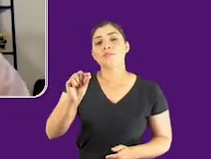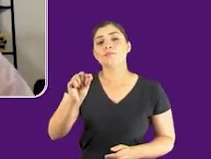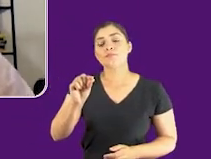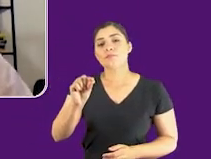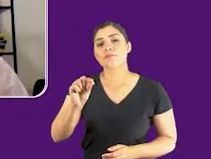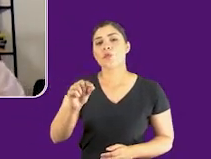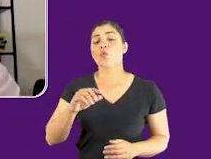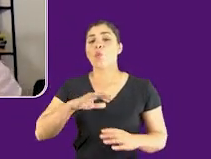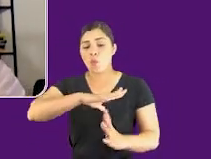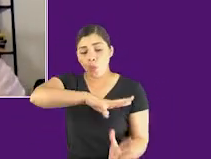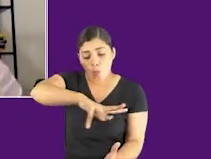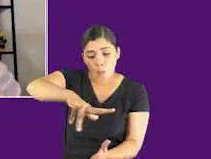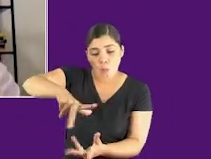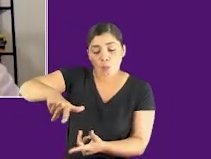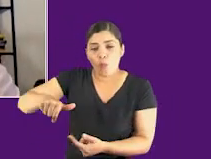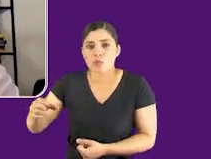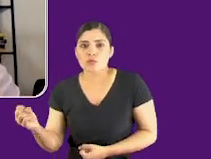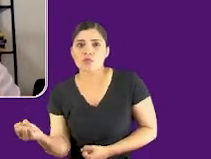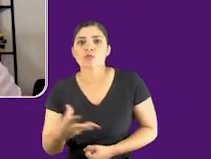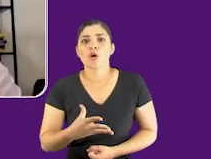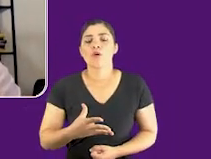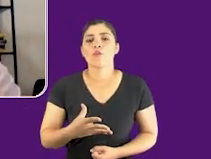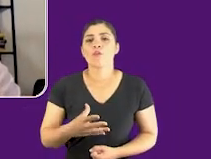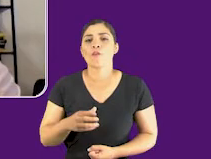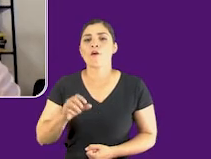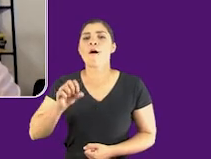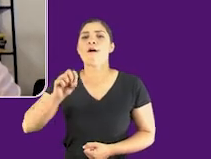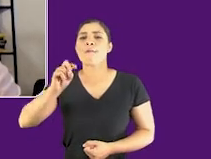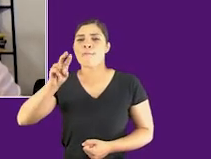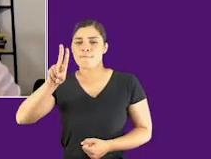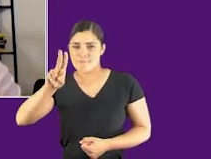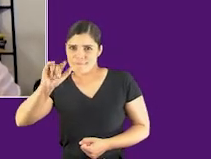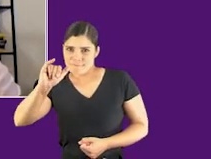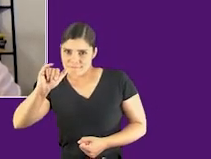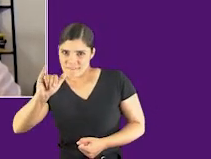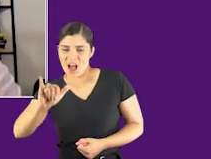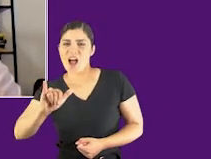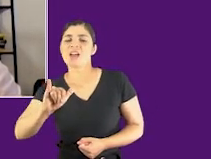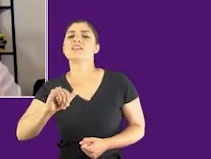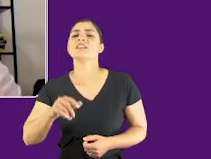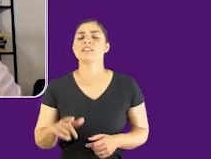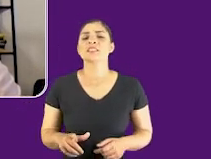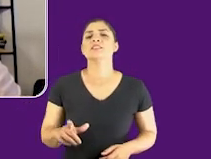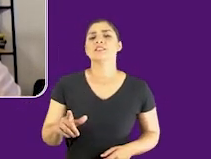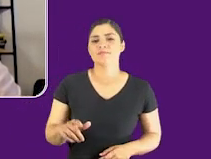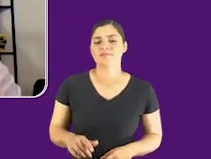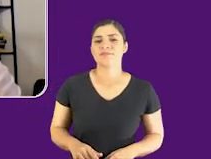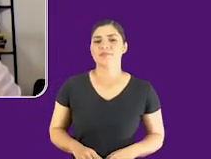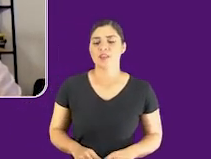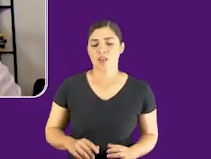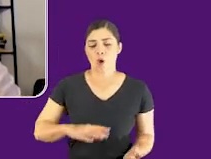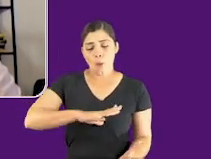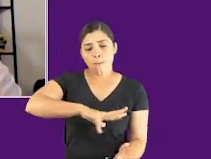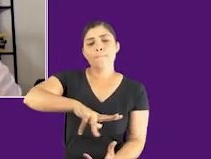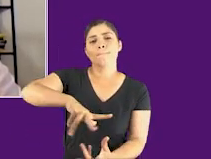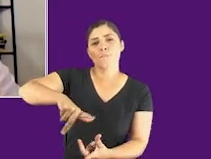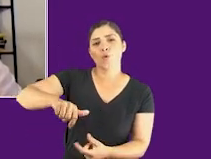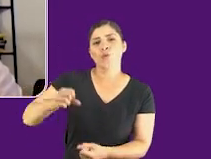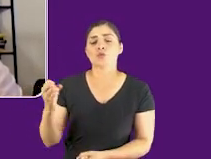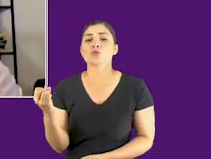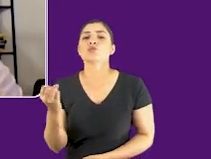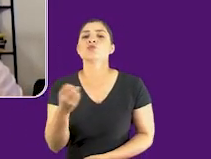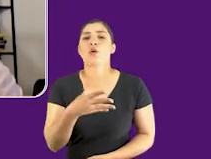o mundo novo vai ser o mundo o que o pessoal aí digital chama de omni-channel